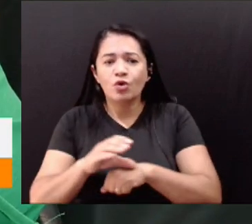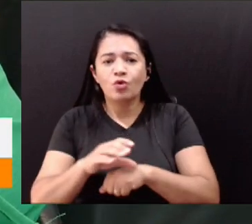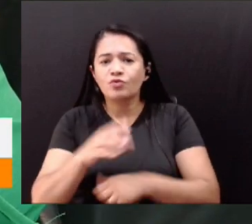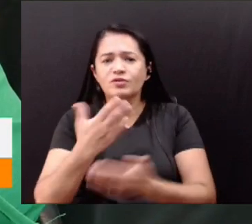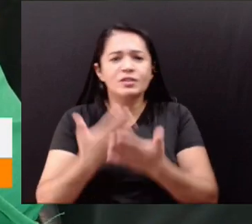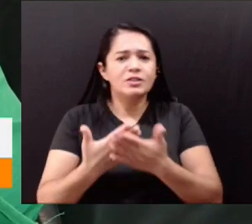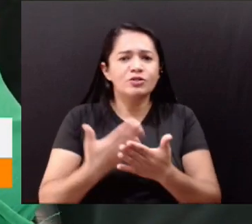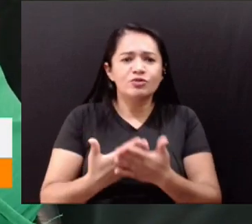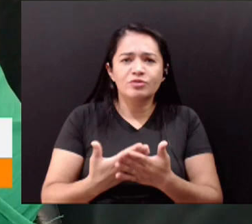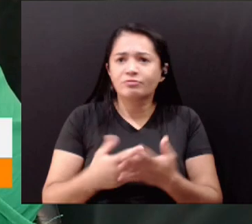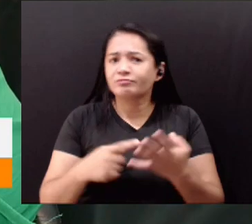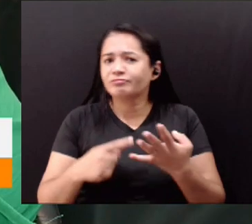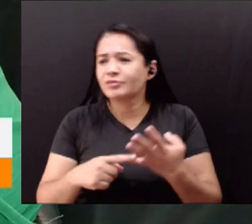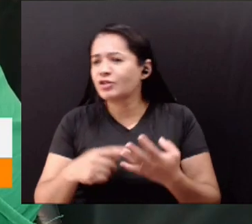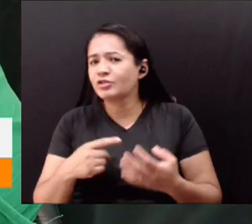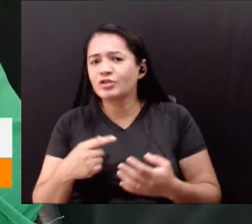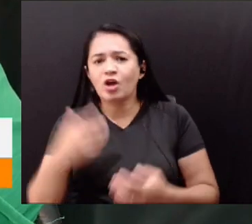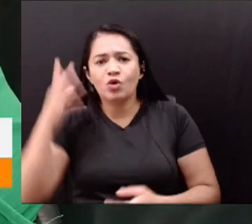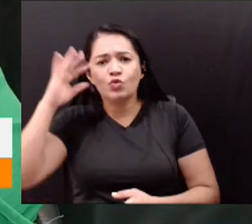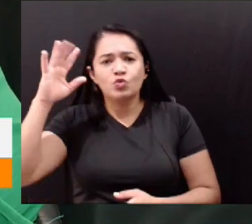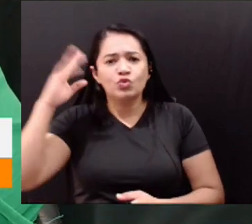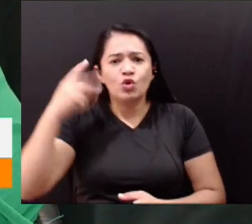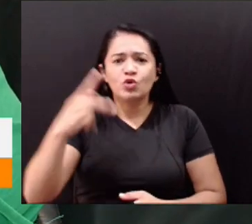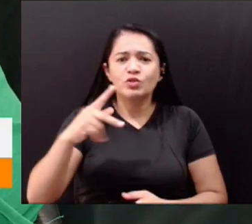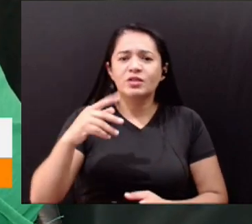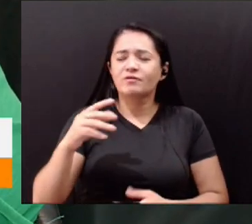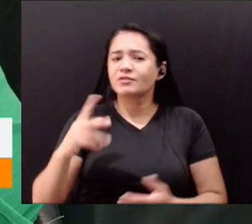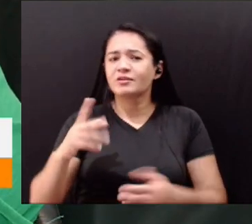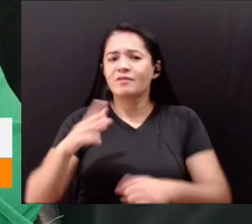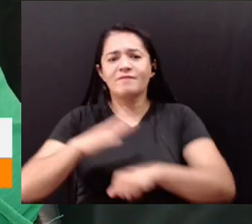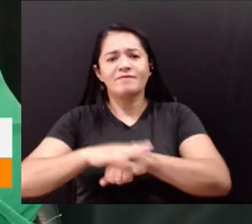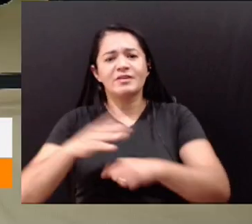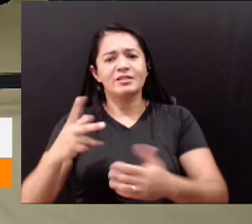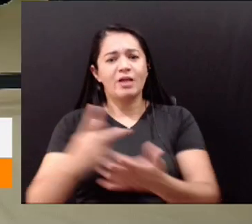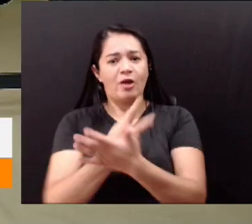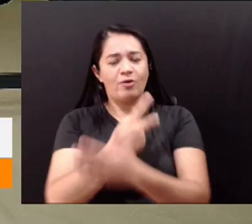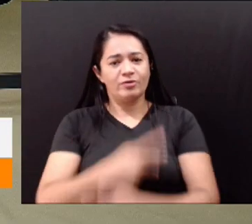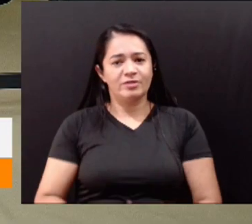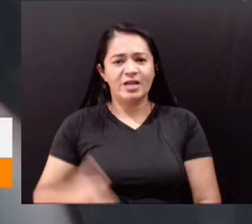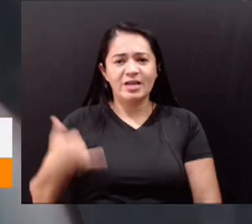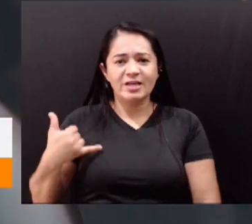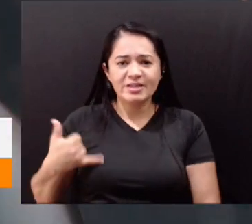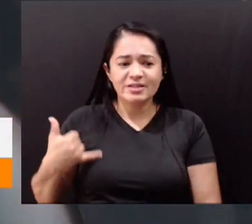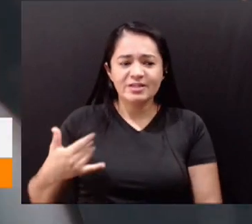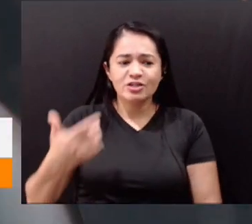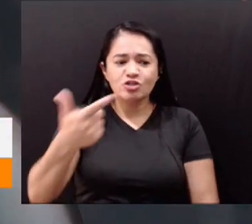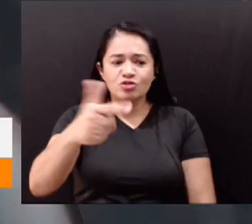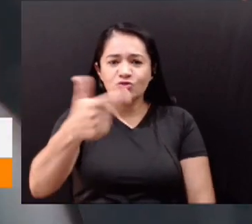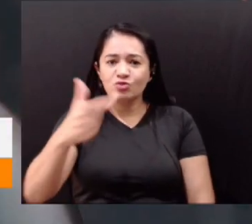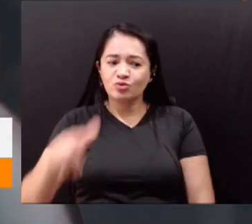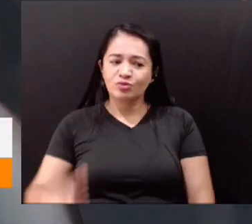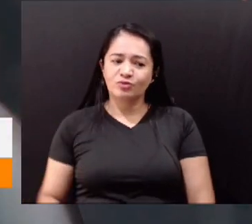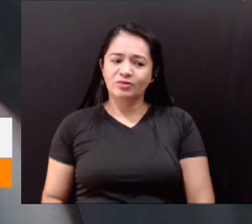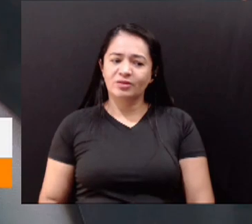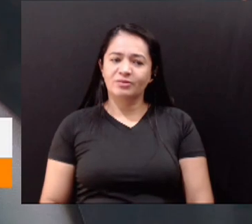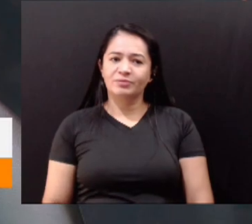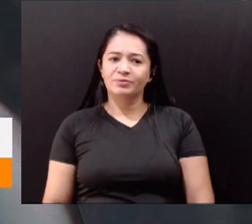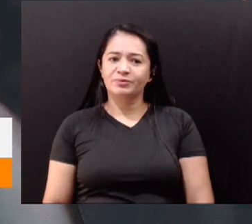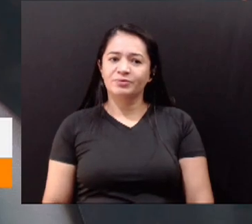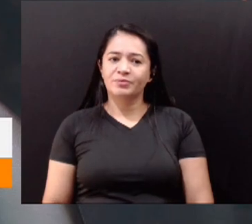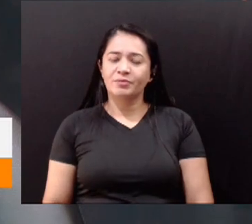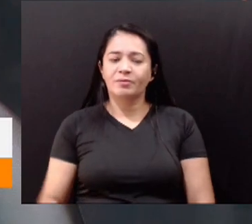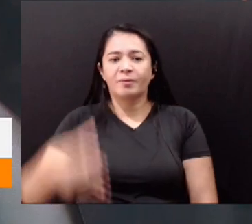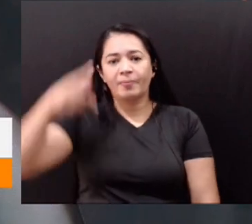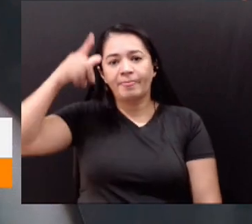correr atrás dos seus sonhos, para você realizar? Não tem idade, não Eu, é? eu até resgatei ontem,